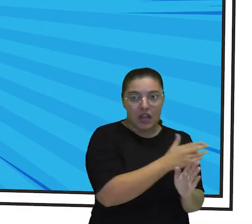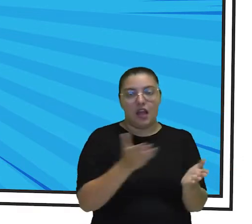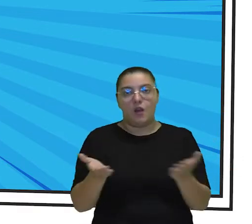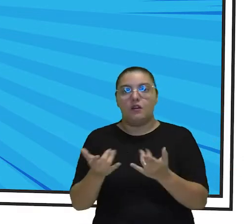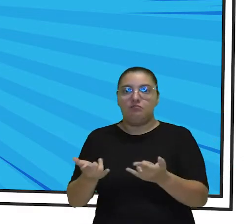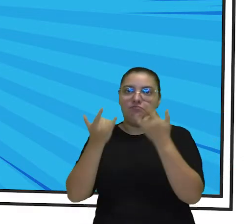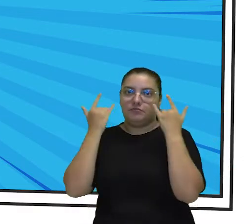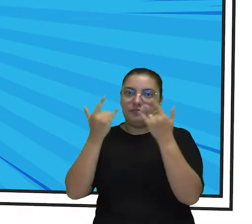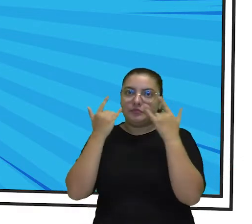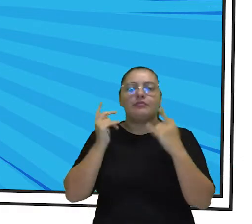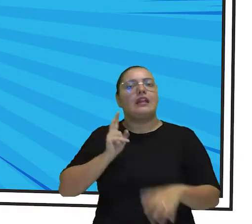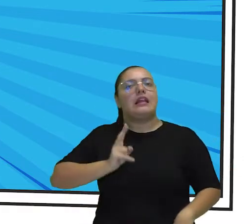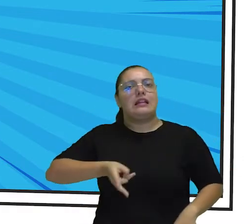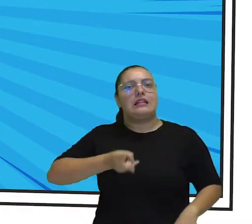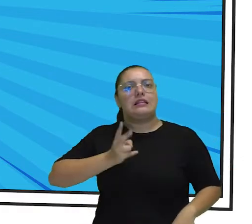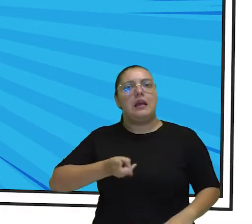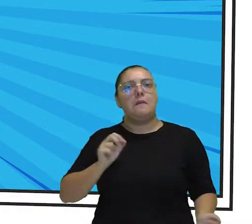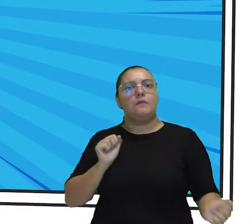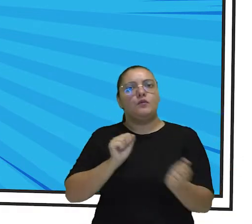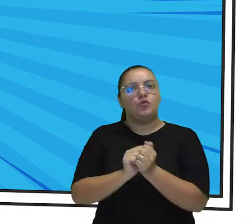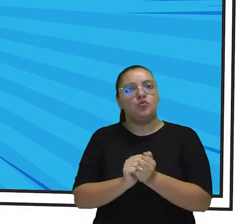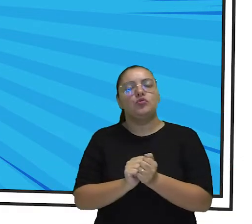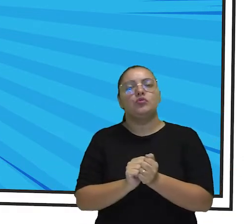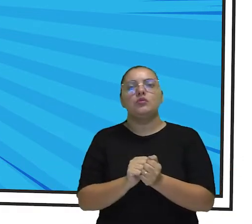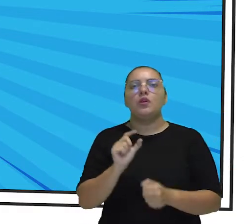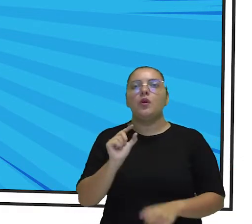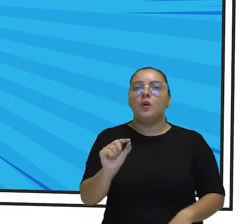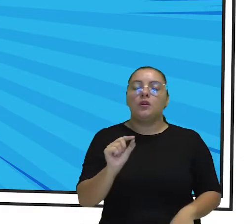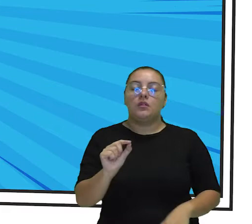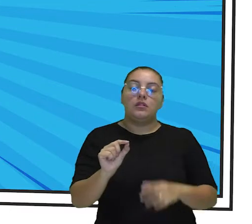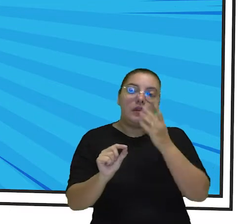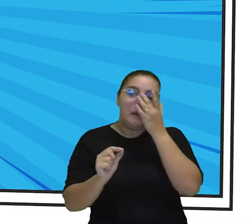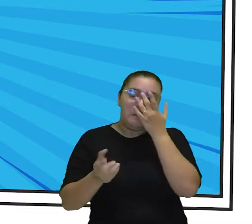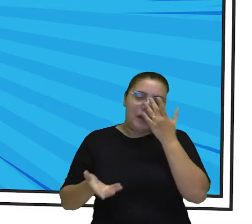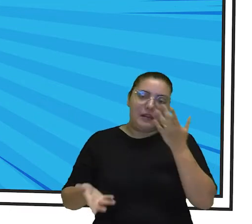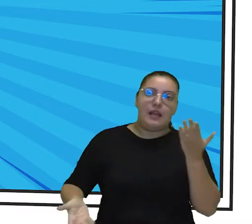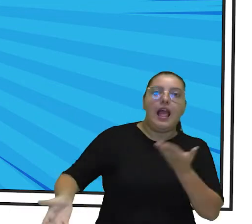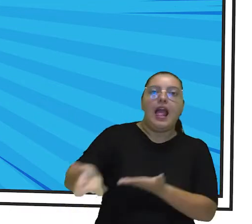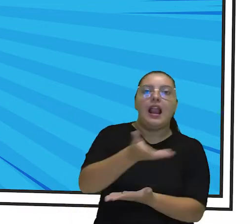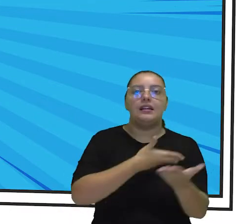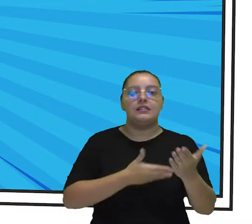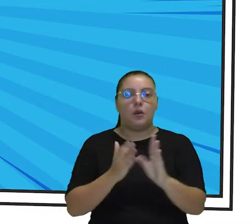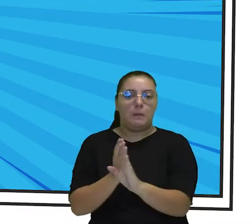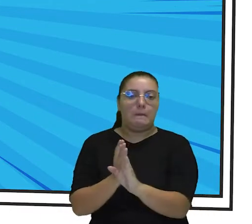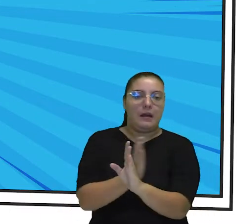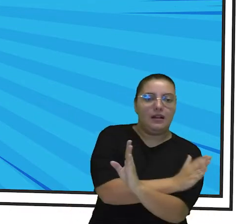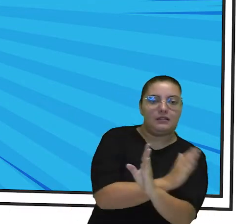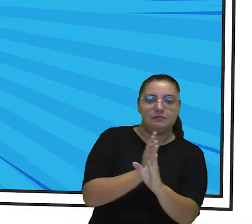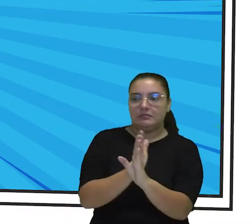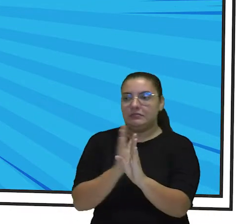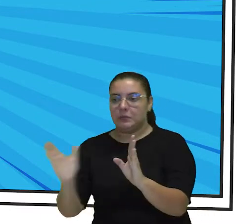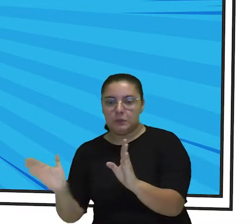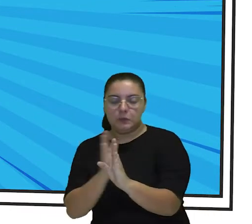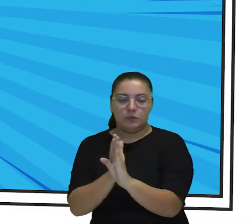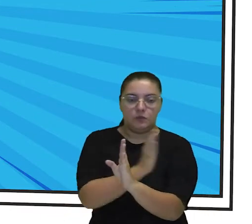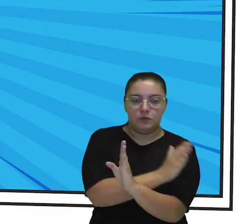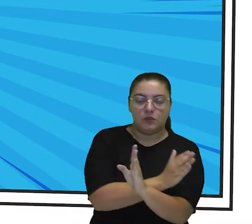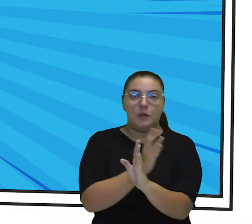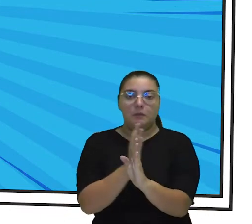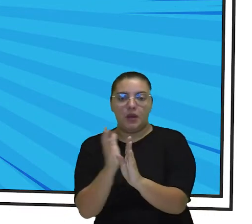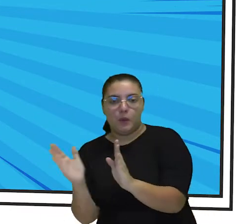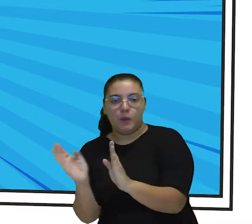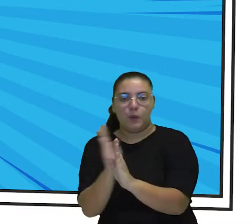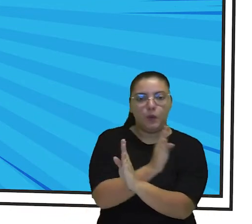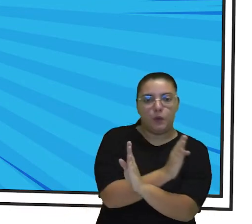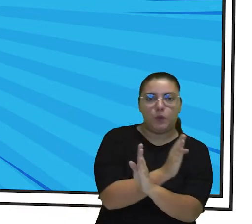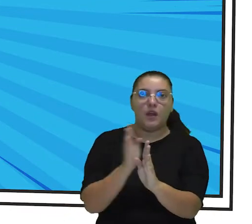vendo que sempre está existindo uma relação de transição. E aí, nesse processo